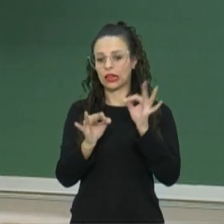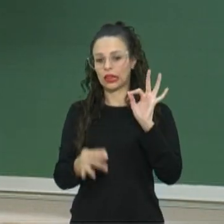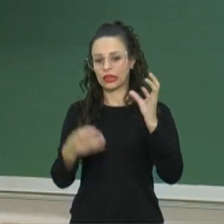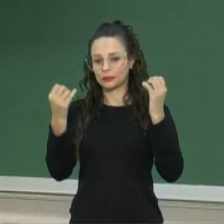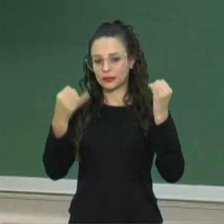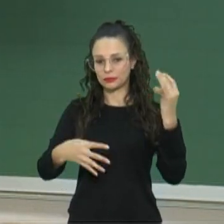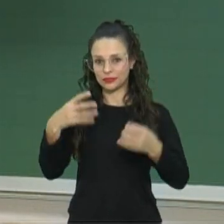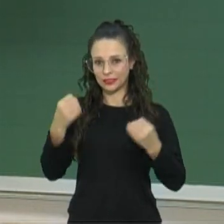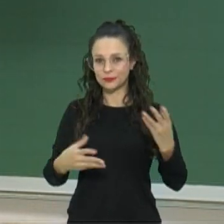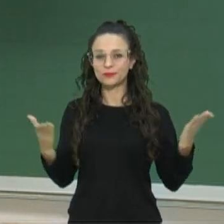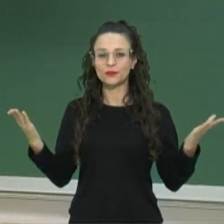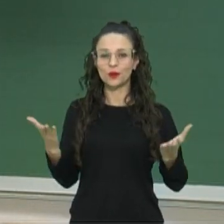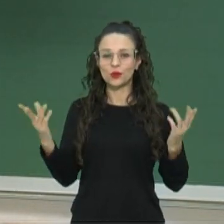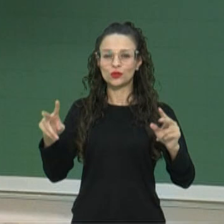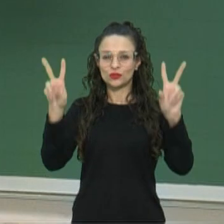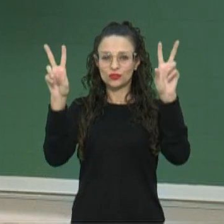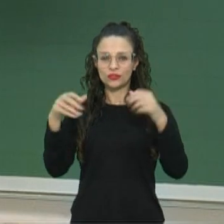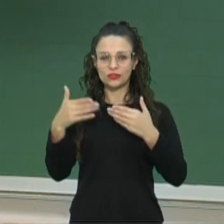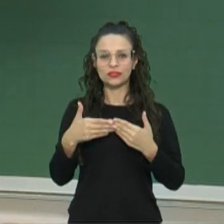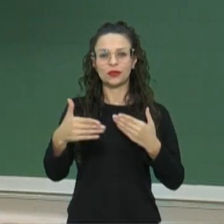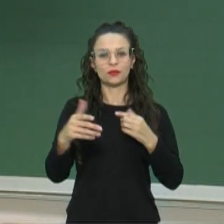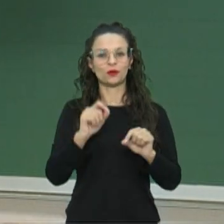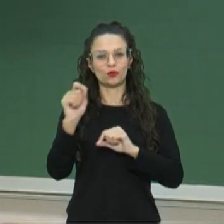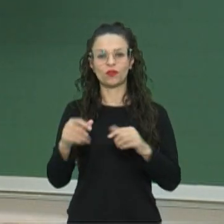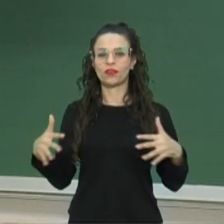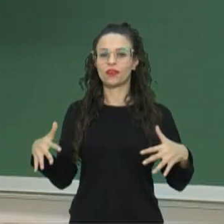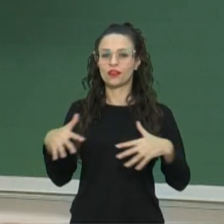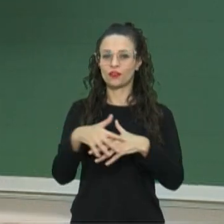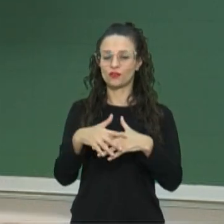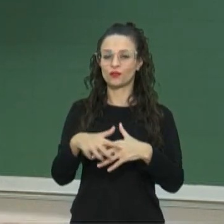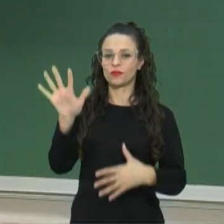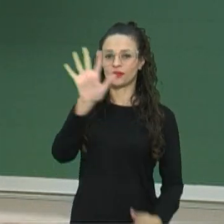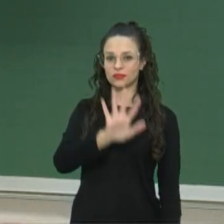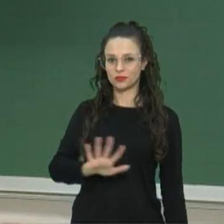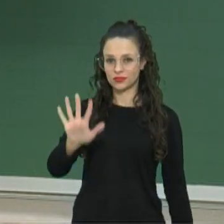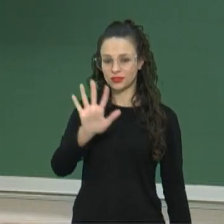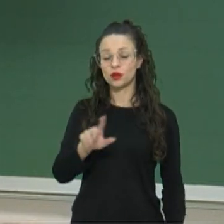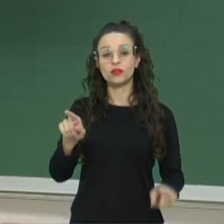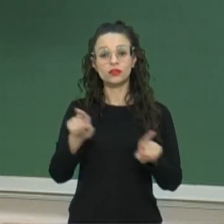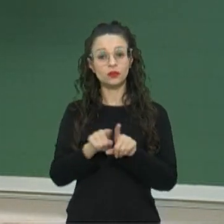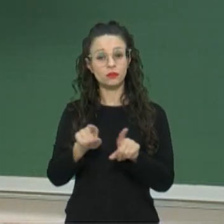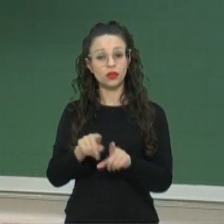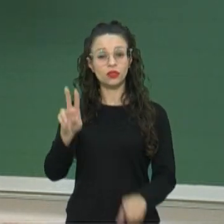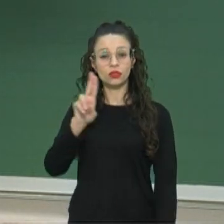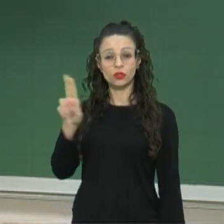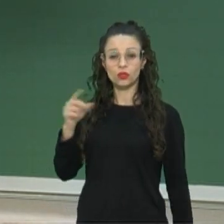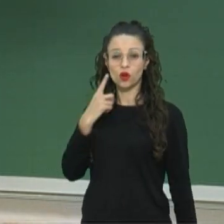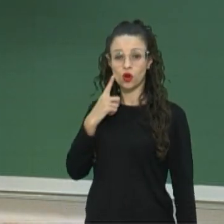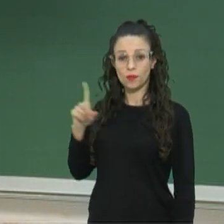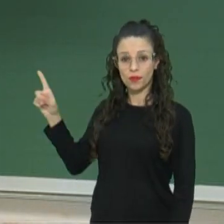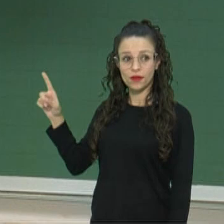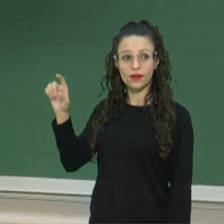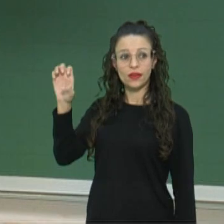tá? Nós vamos trabalhar então a partir de hoje a isomeria espacial, que também é chamado, galera, de